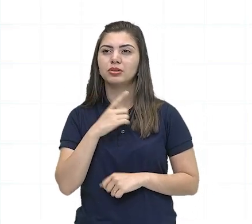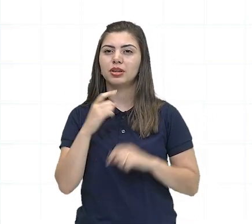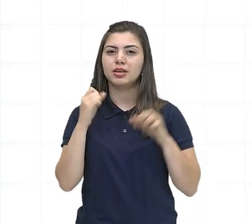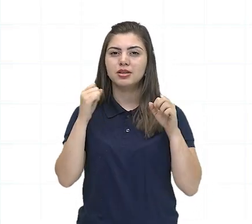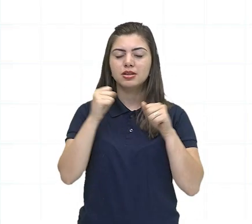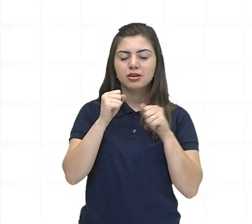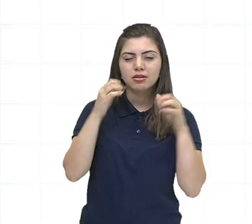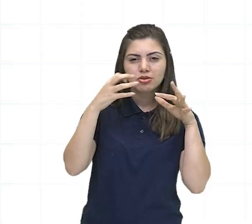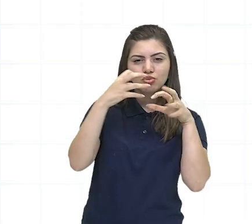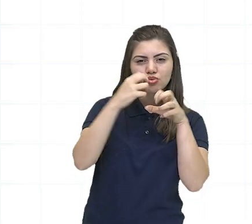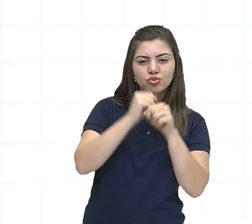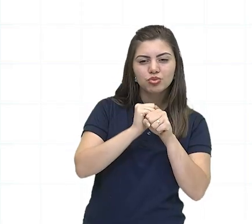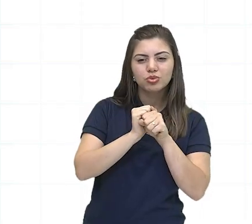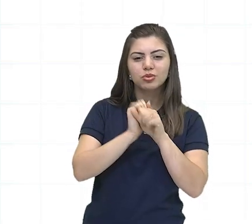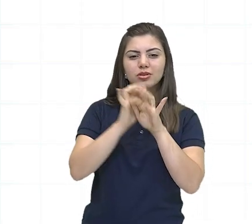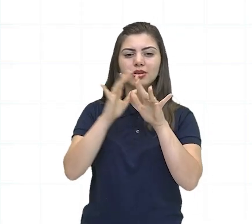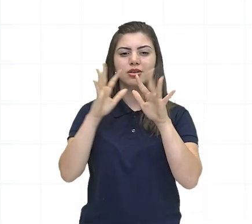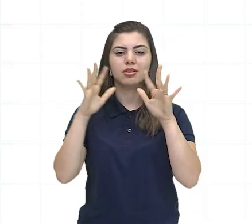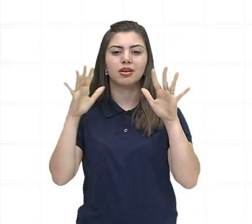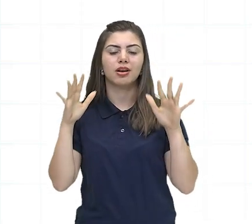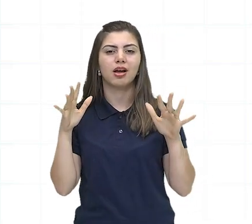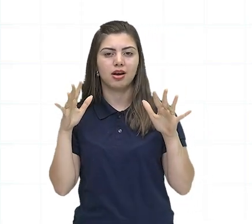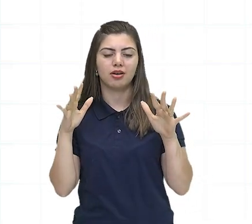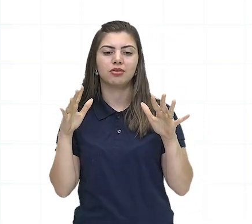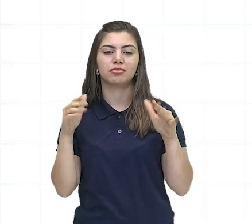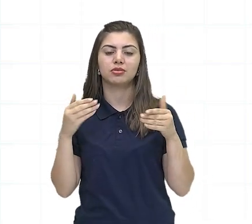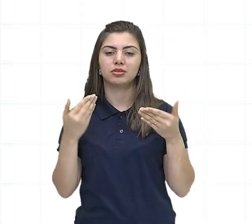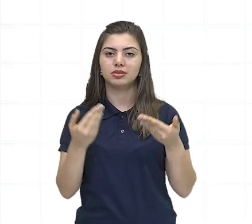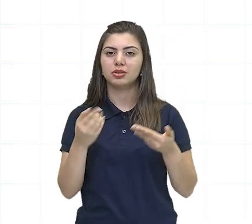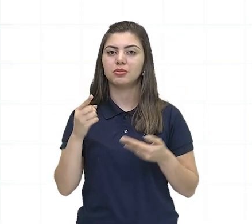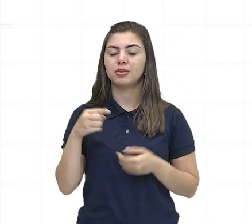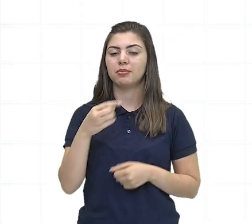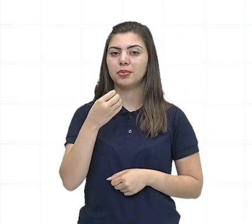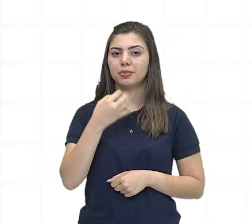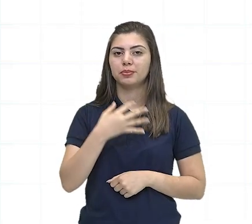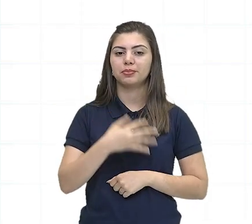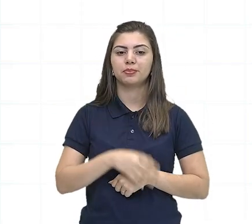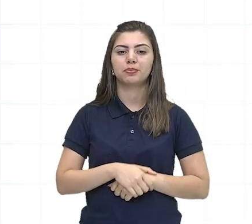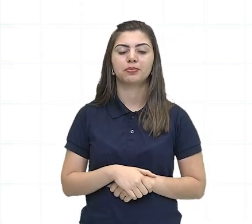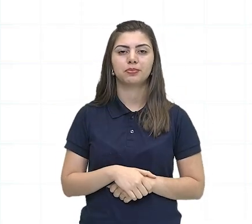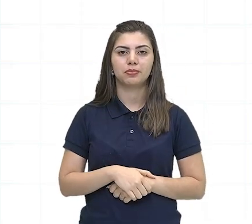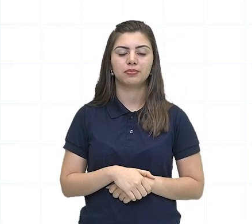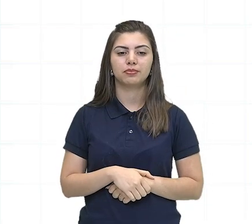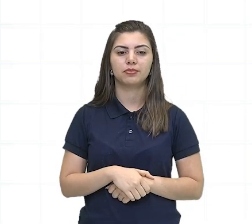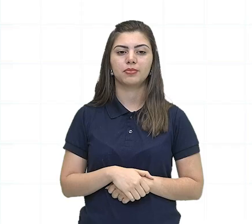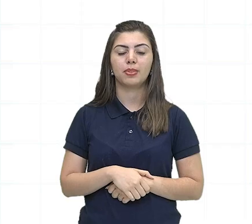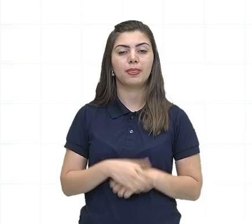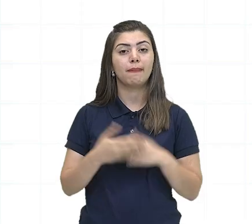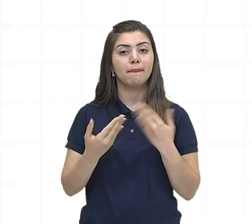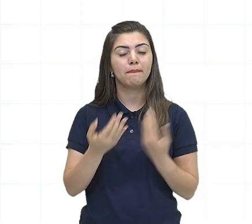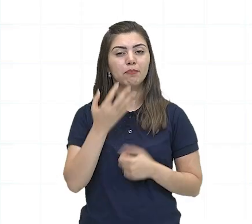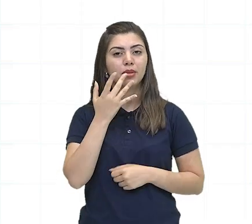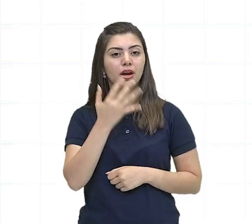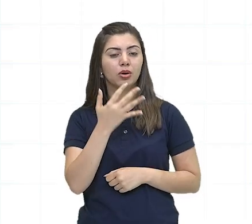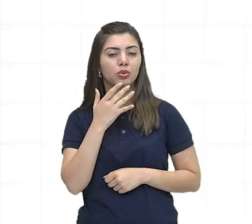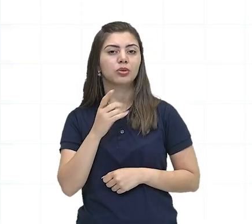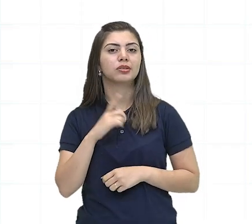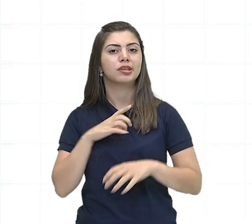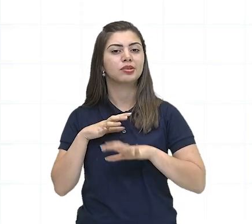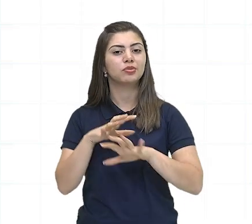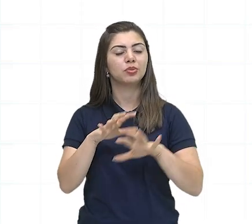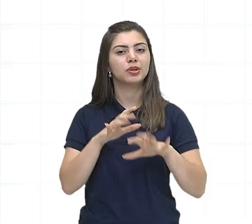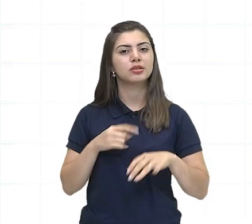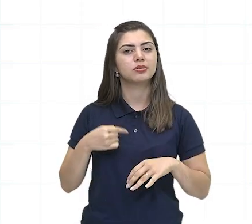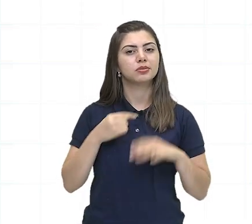tonalidades, acompanhada por uma cor secundária, é ideal. A cor influencia o nosso